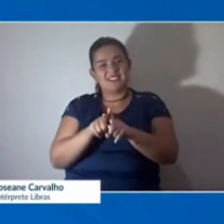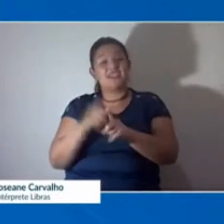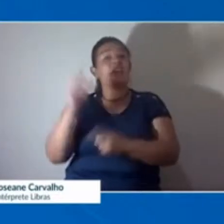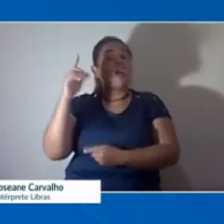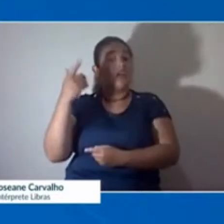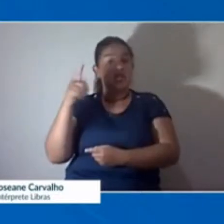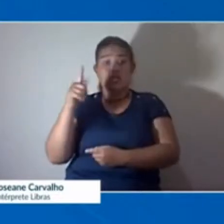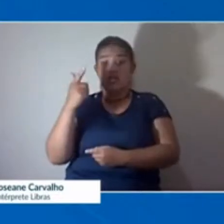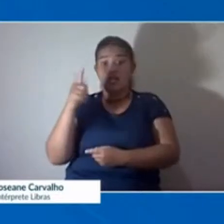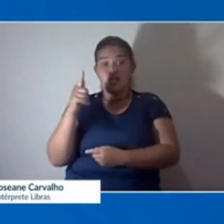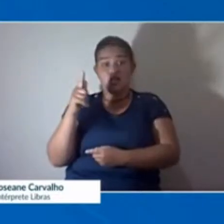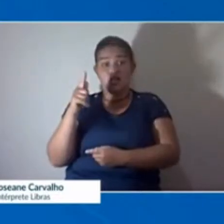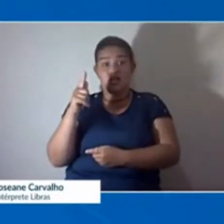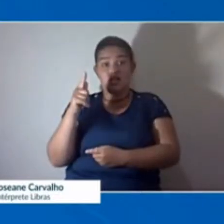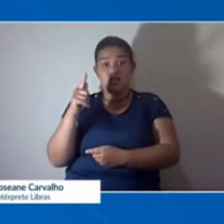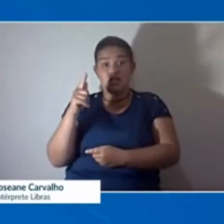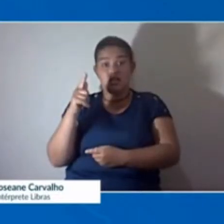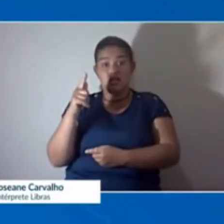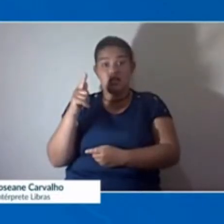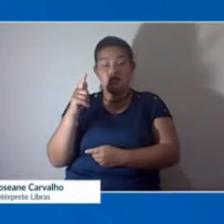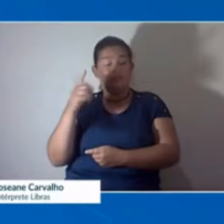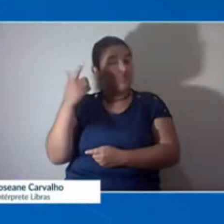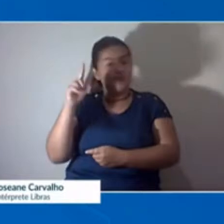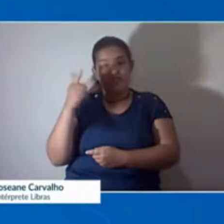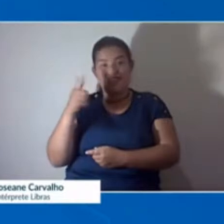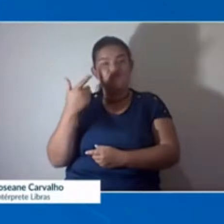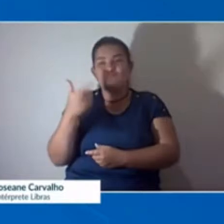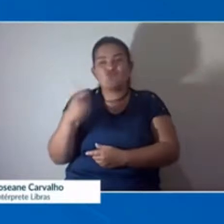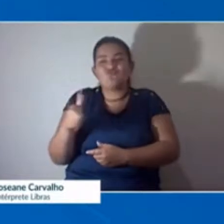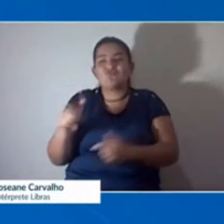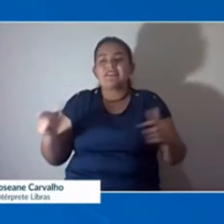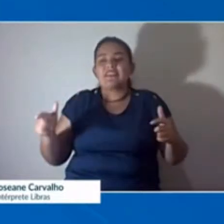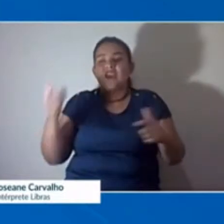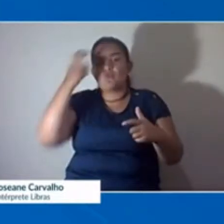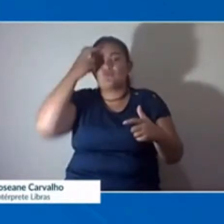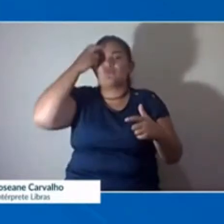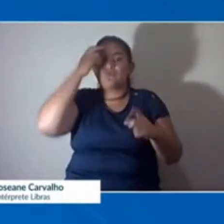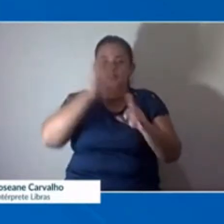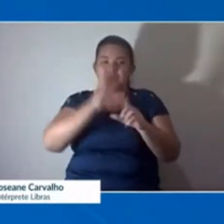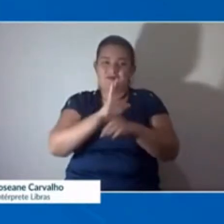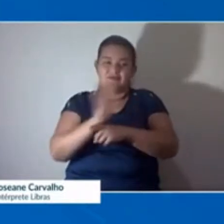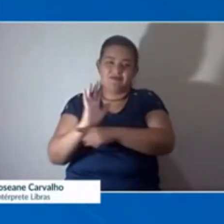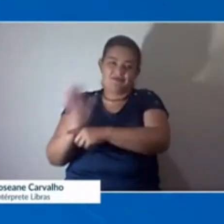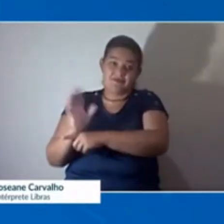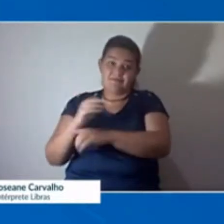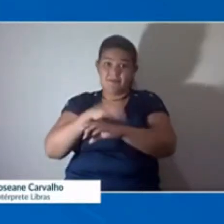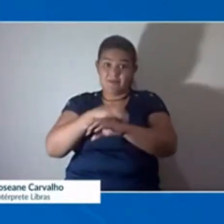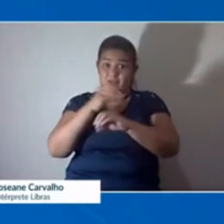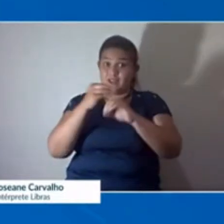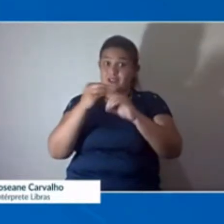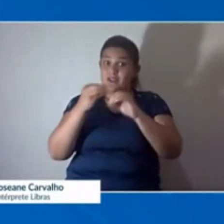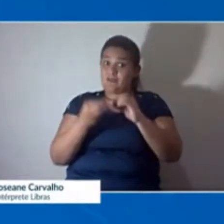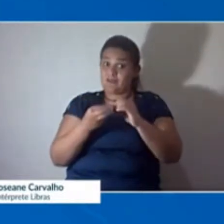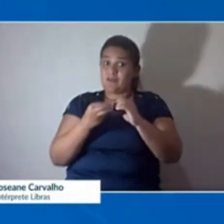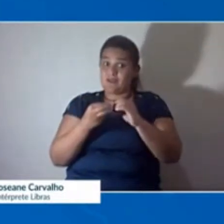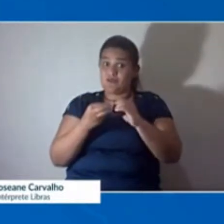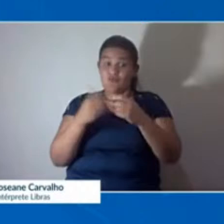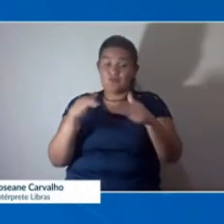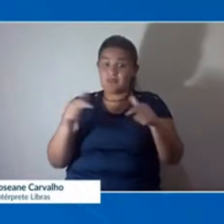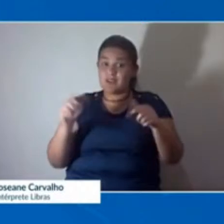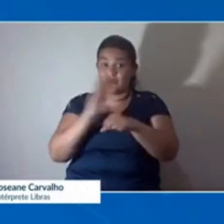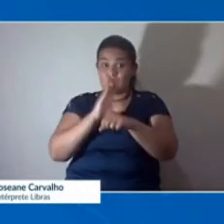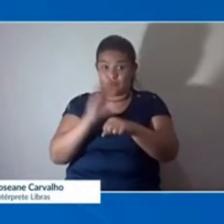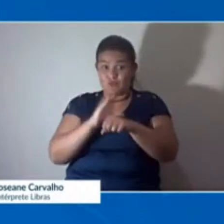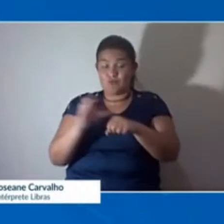não tem ainda um curso de cinema, né? Assim, a UFG não tem um curso de cinema, a UEG tem um curso de cinema.